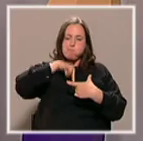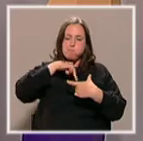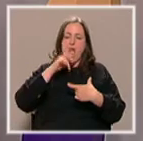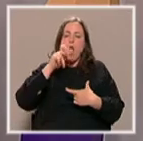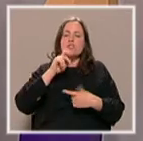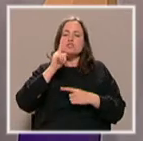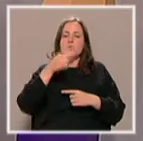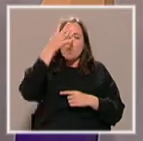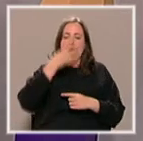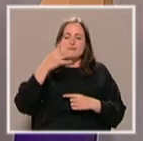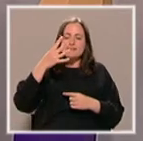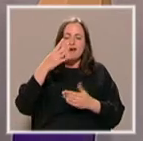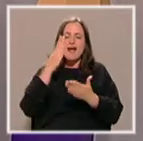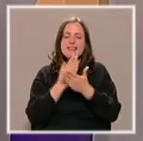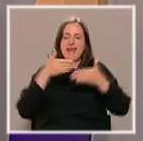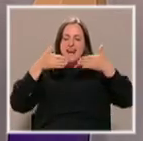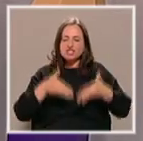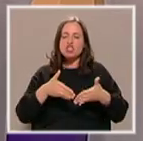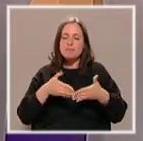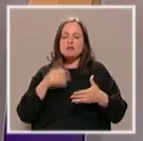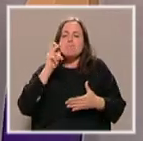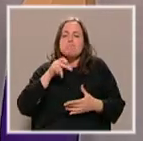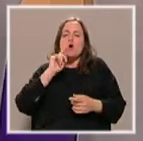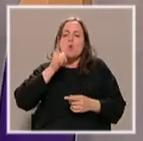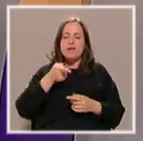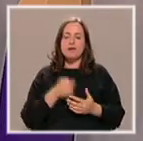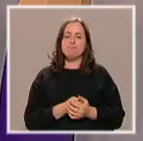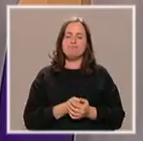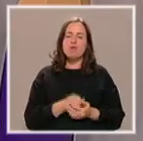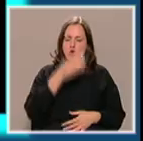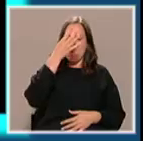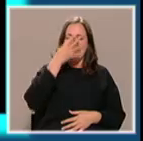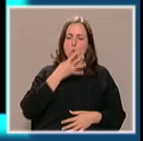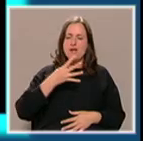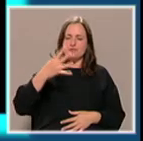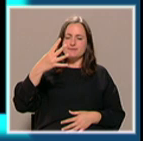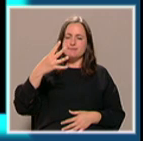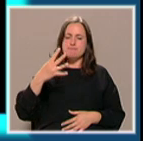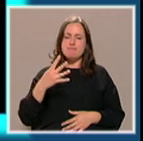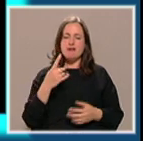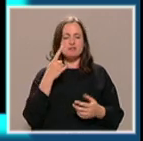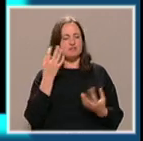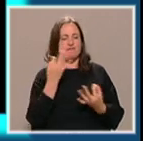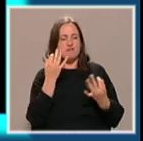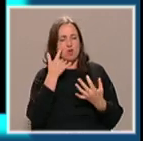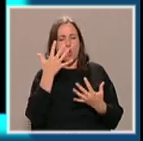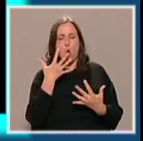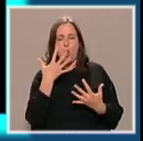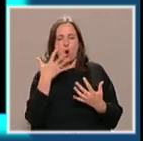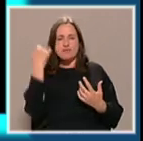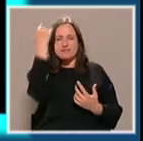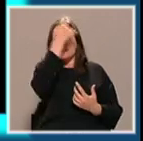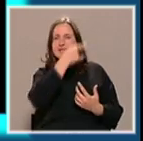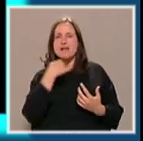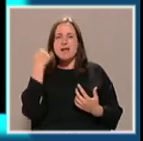4ª semana até ao nascimento do novo ser. Decorridas 4 semanas, já se verifica um esboço da